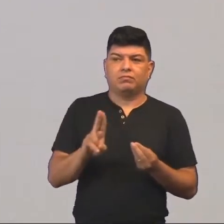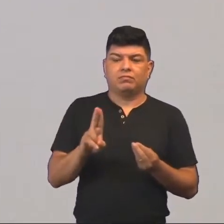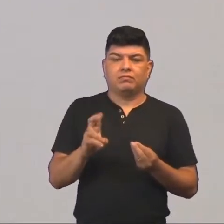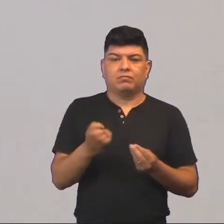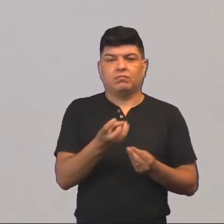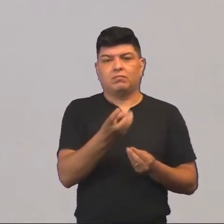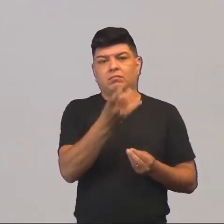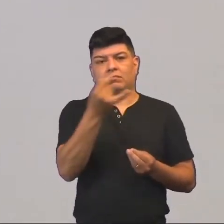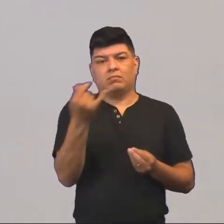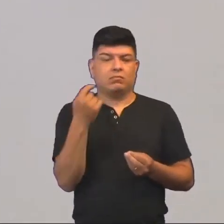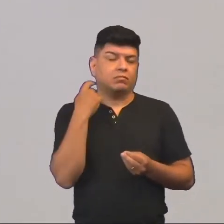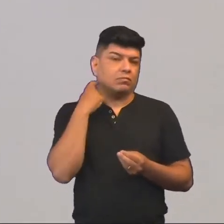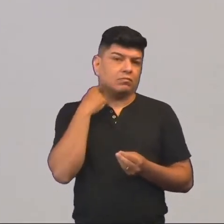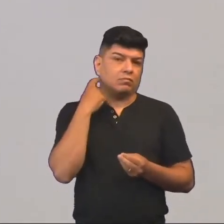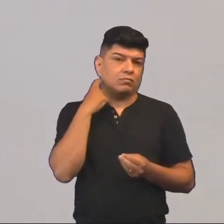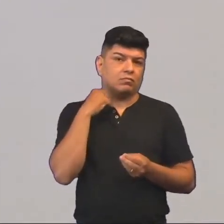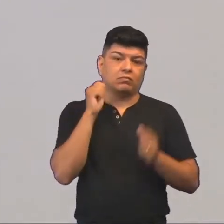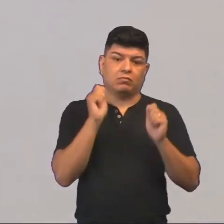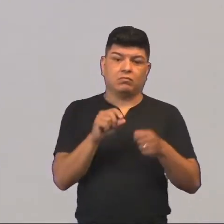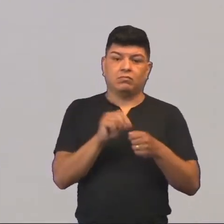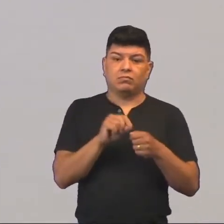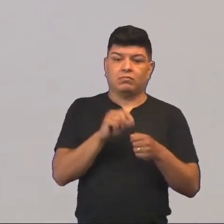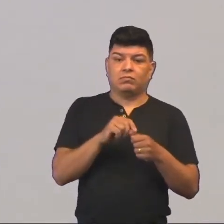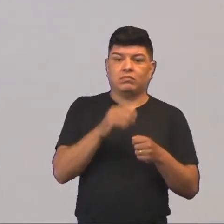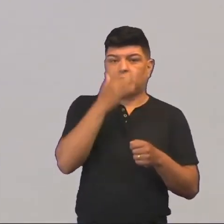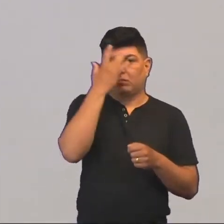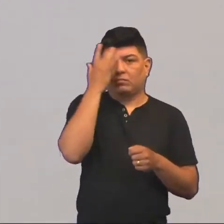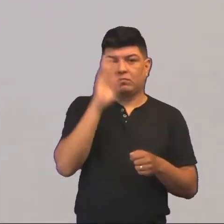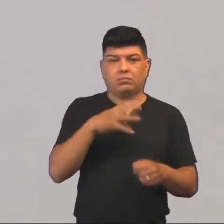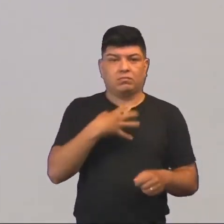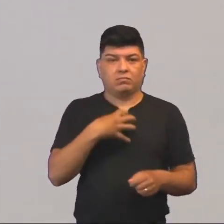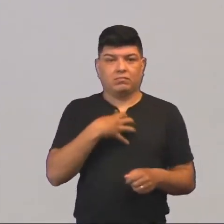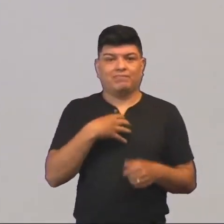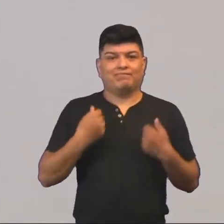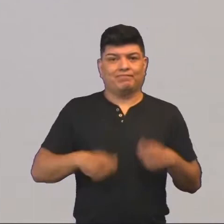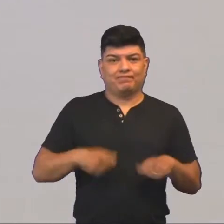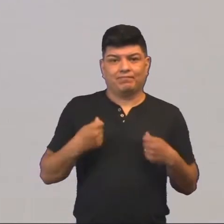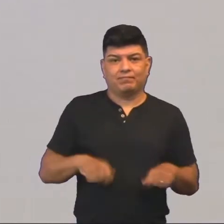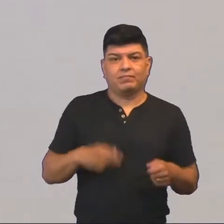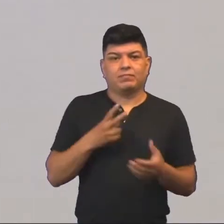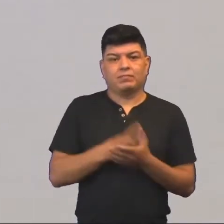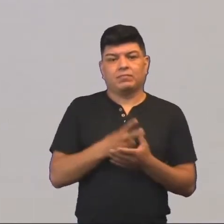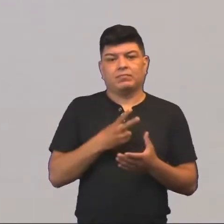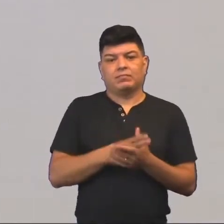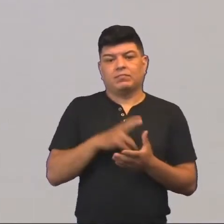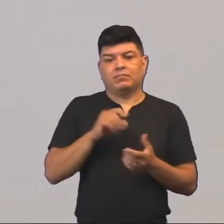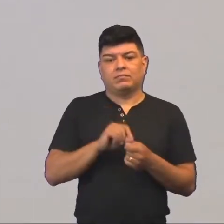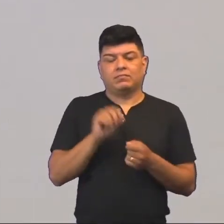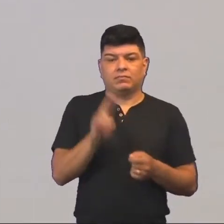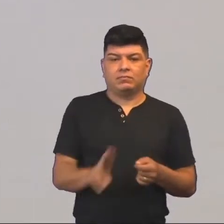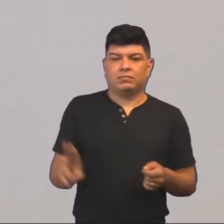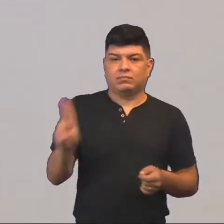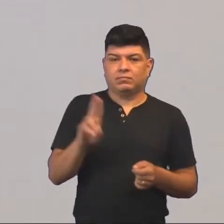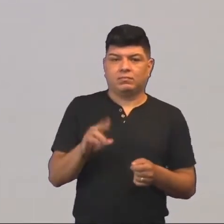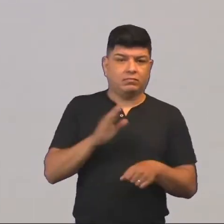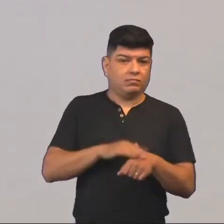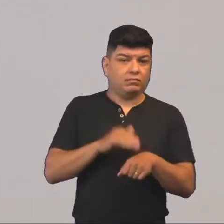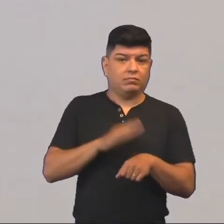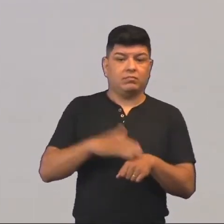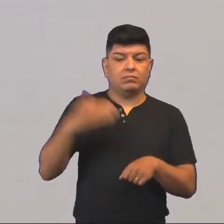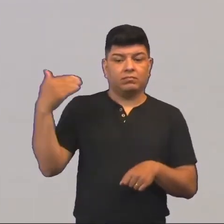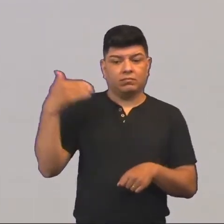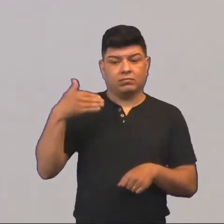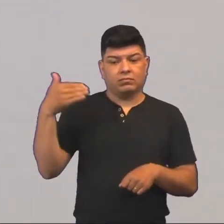da quantidade, isso pode fazer com que o usuário sinta a necessidade de fazer a utilização cada vez com